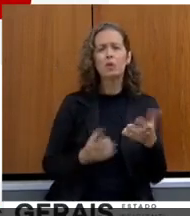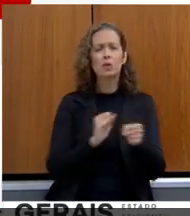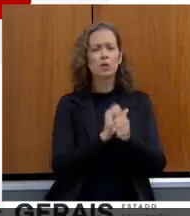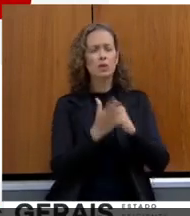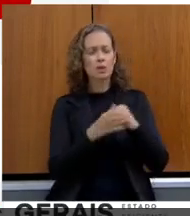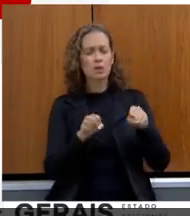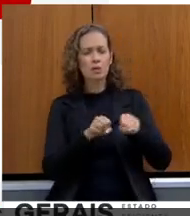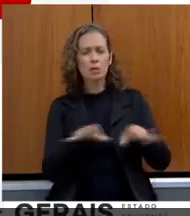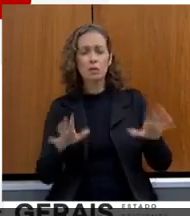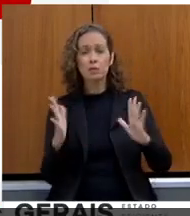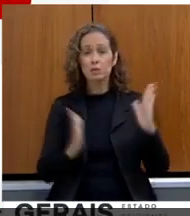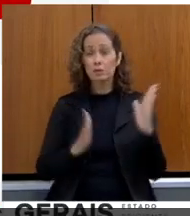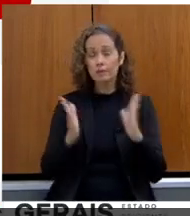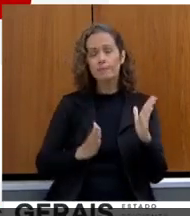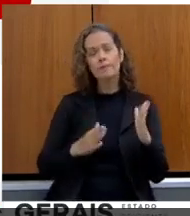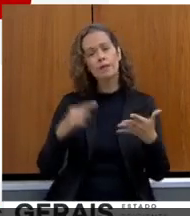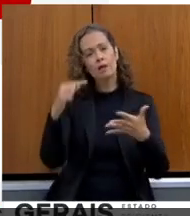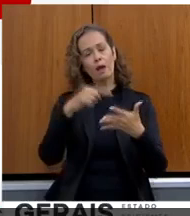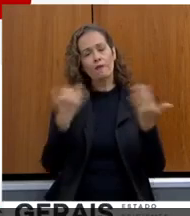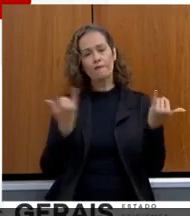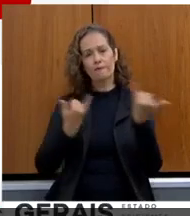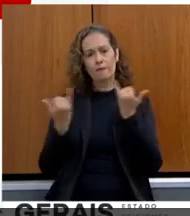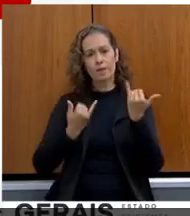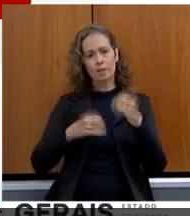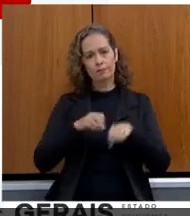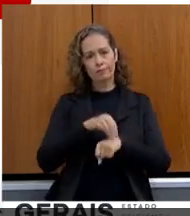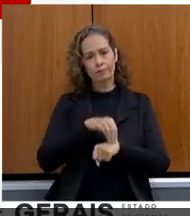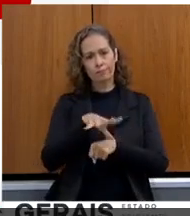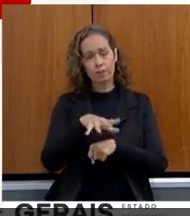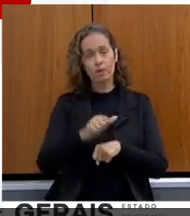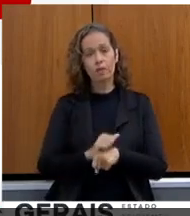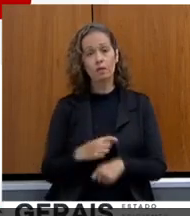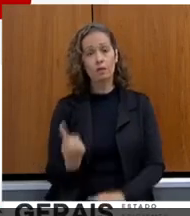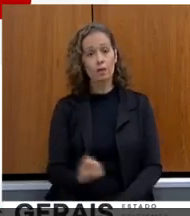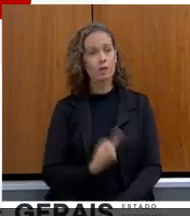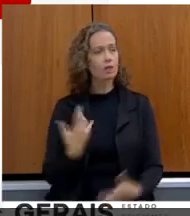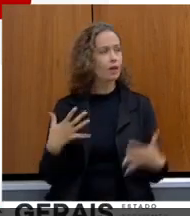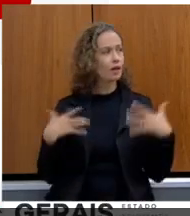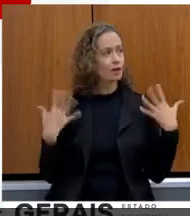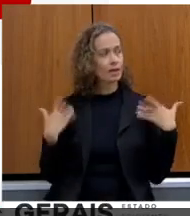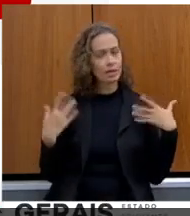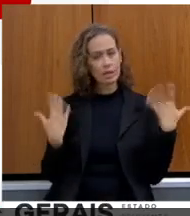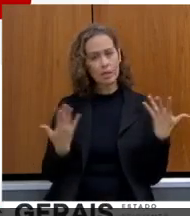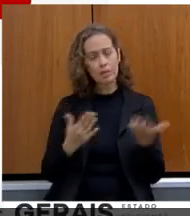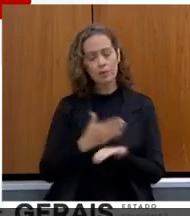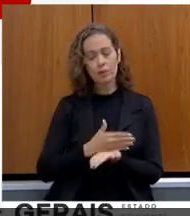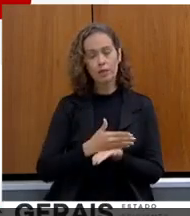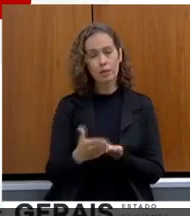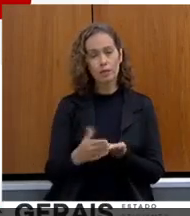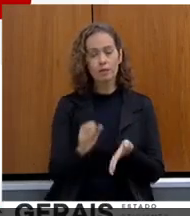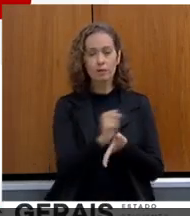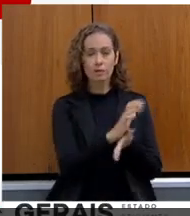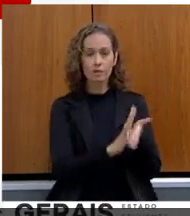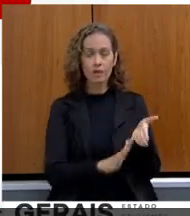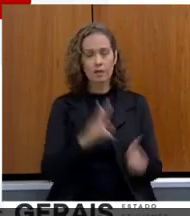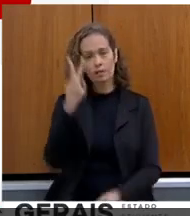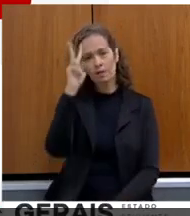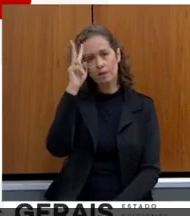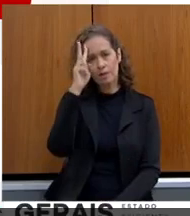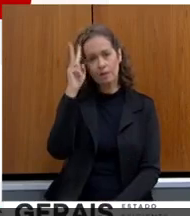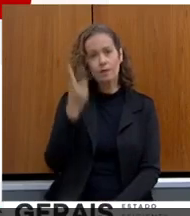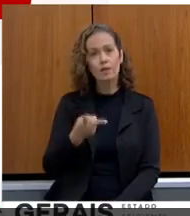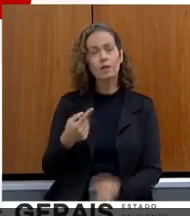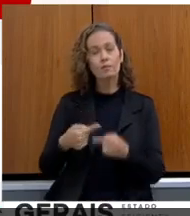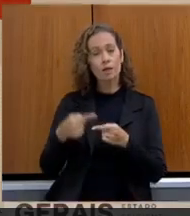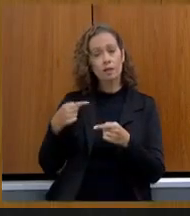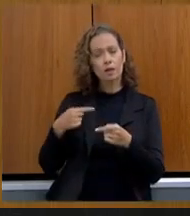nós temos tive a alegria de estar acompanhando essa início das atividades na segunda-feira passada conversando com o